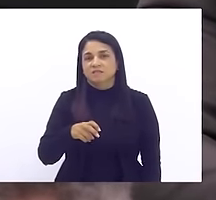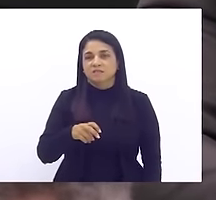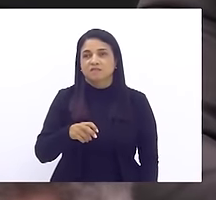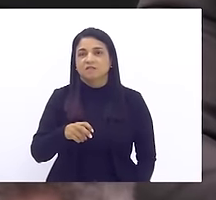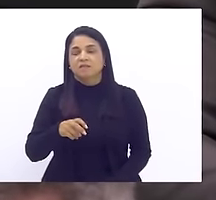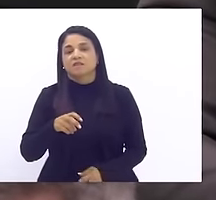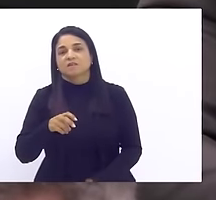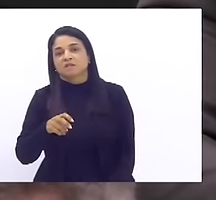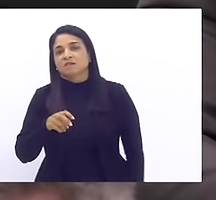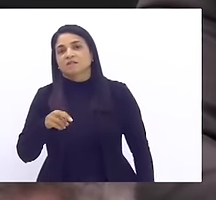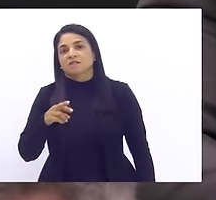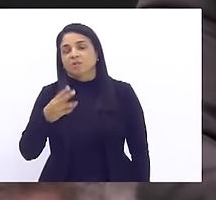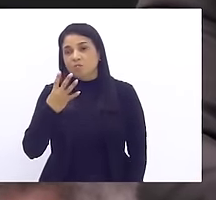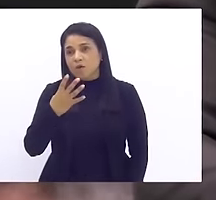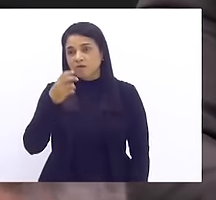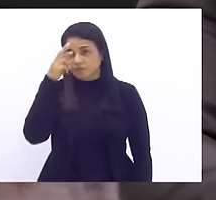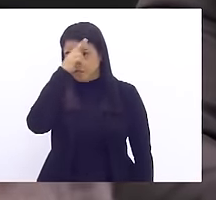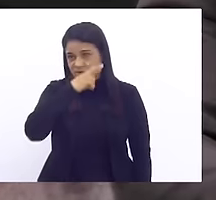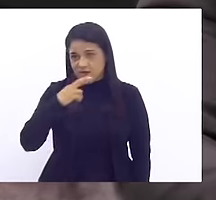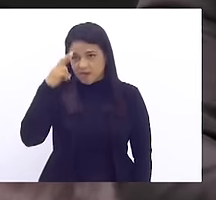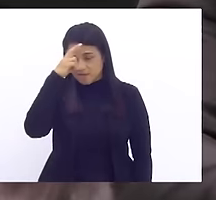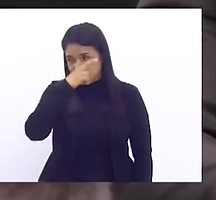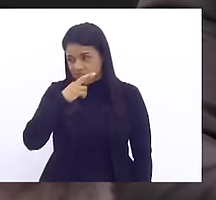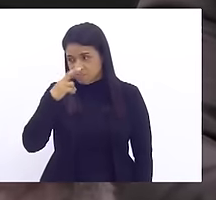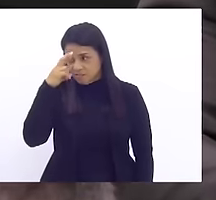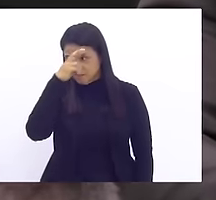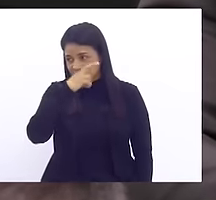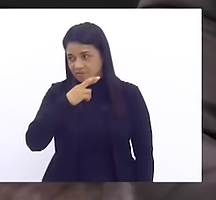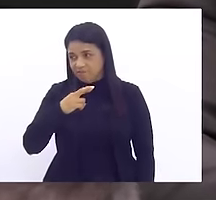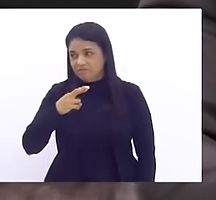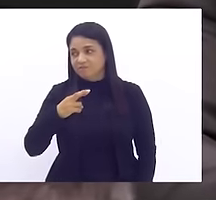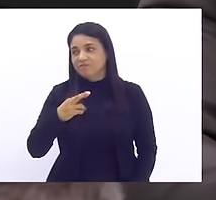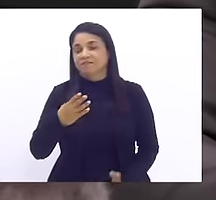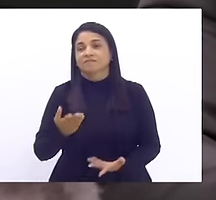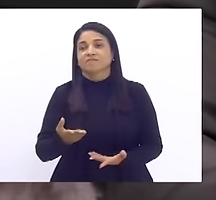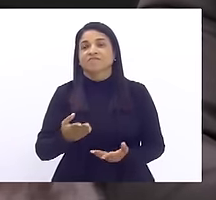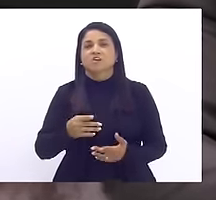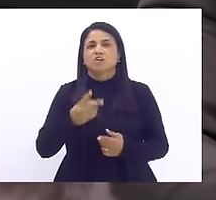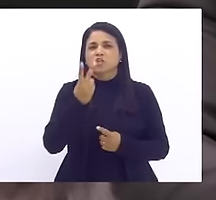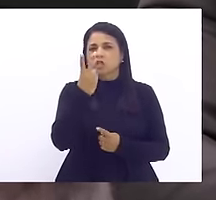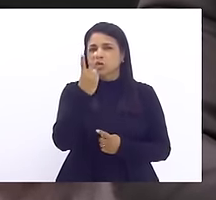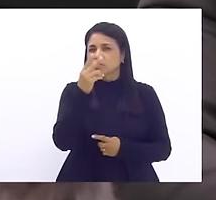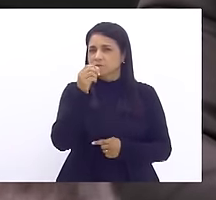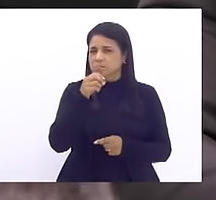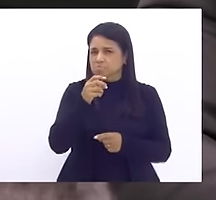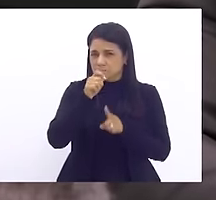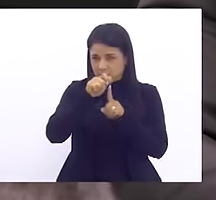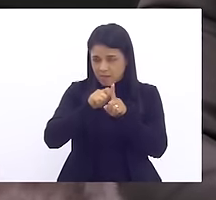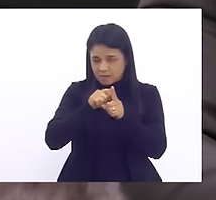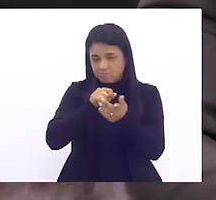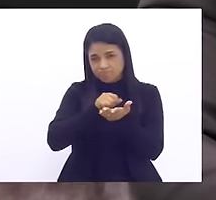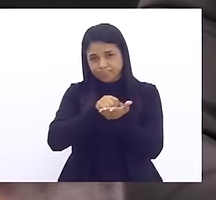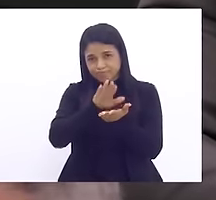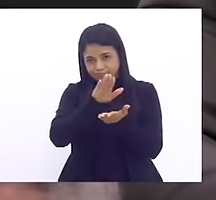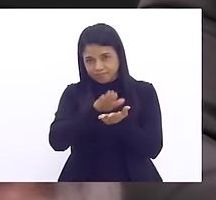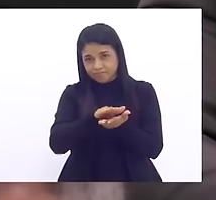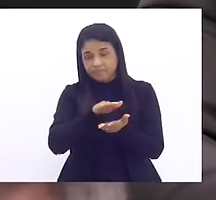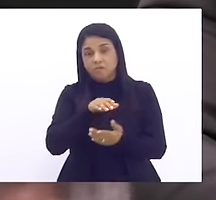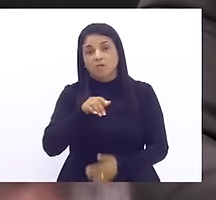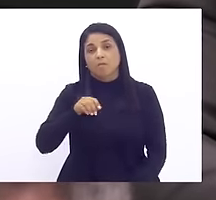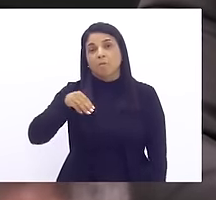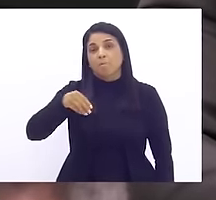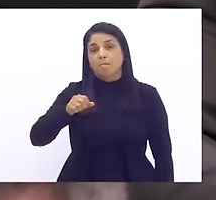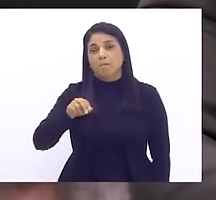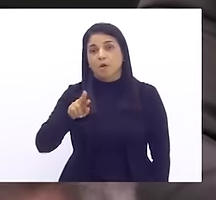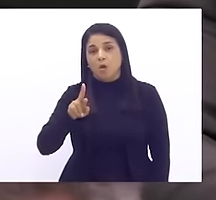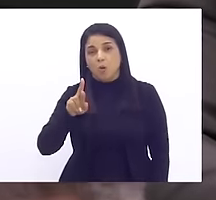o gestor anterior Eles foram exonerados recentemente há uns três meses dois meses o Mauro e o Guilherme são